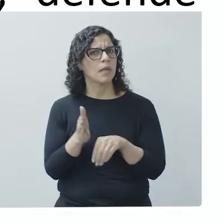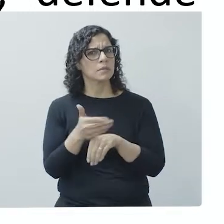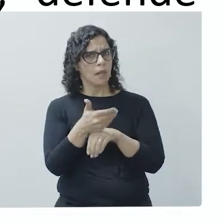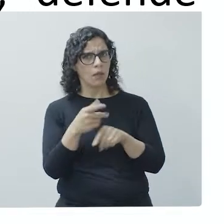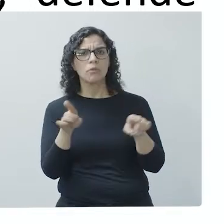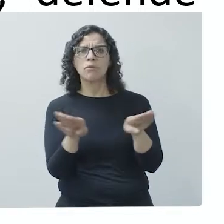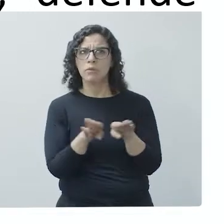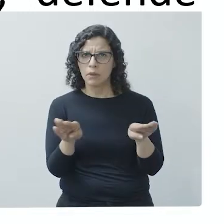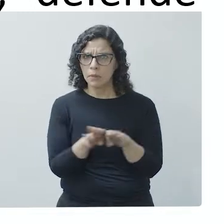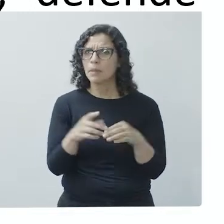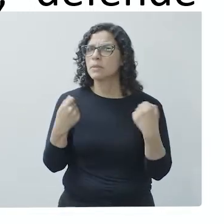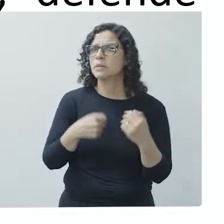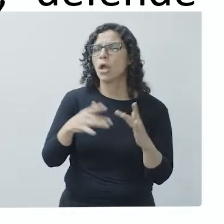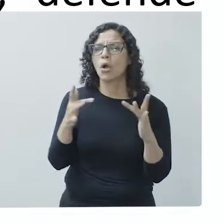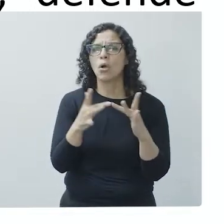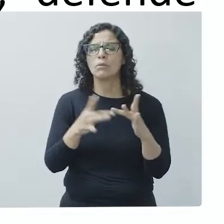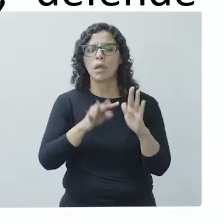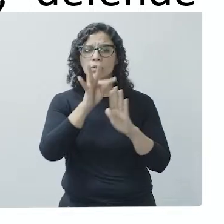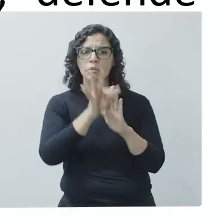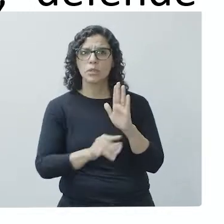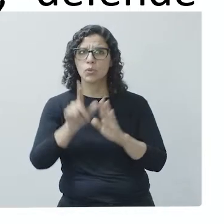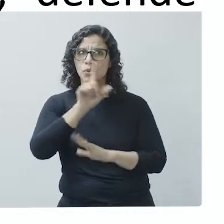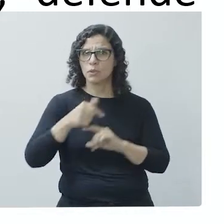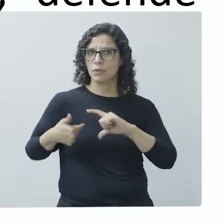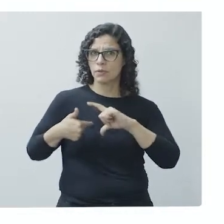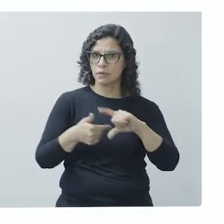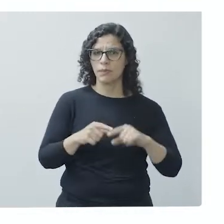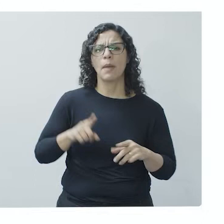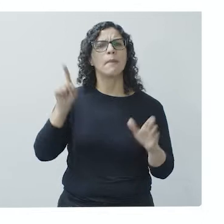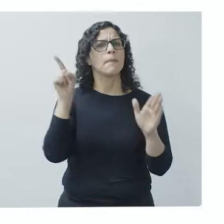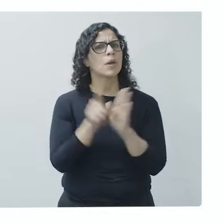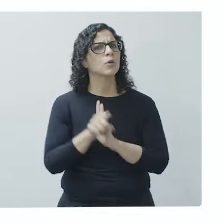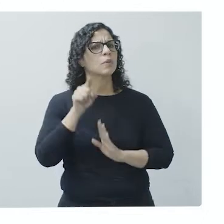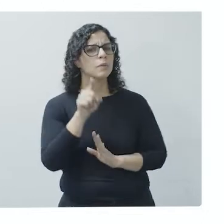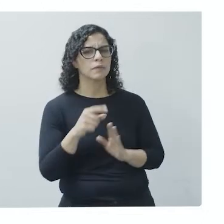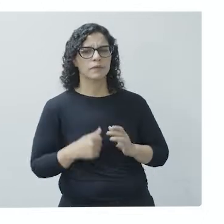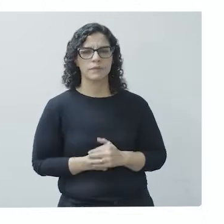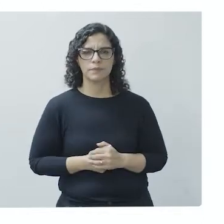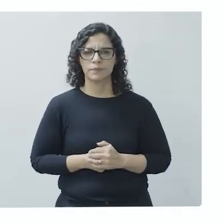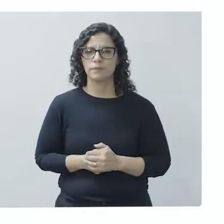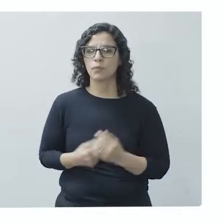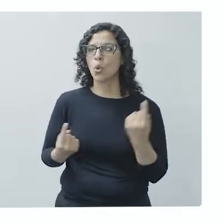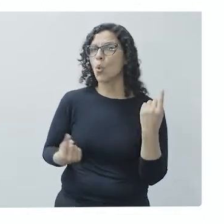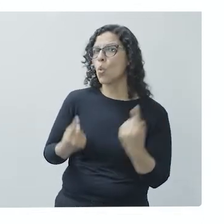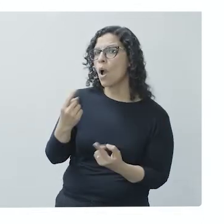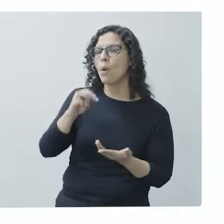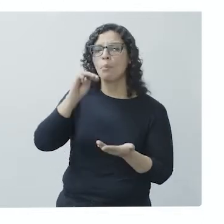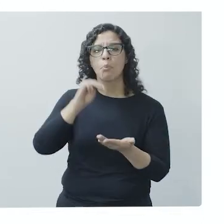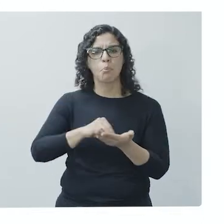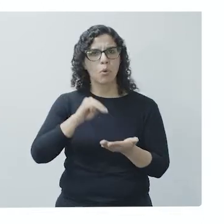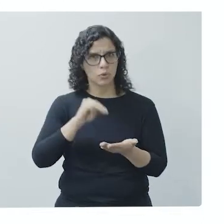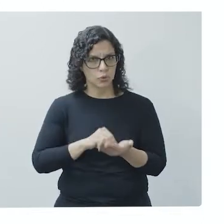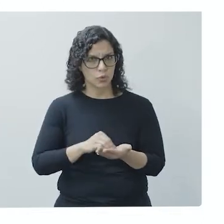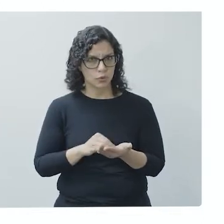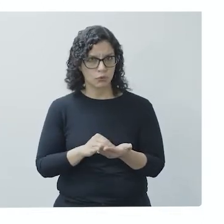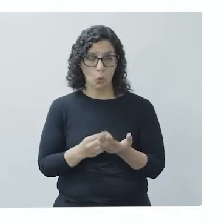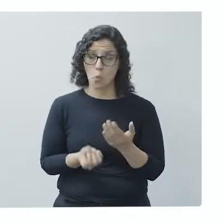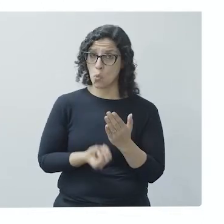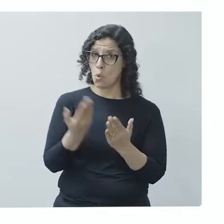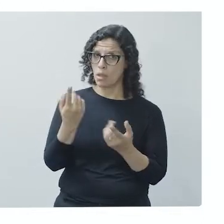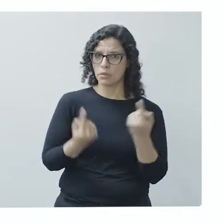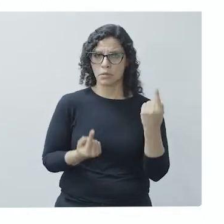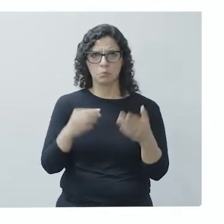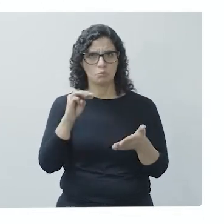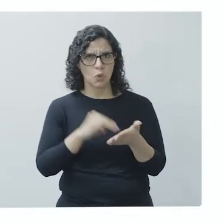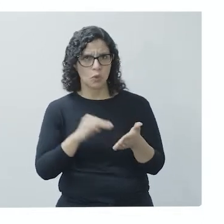contato com o texto literário clássico. A minha pergunta para vocês: por qual ou quais motivos